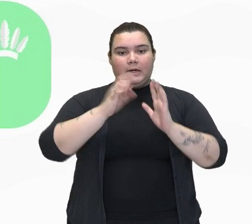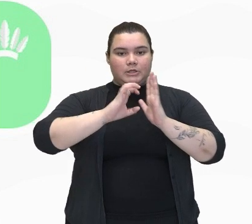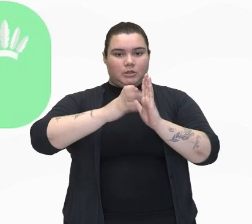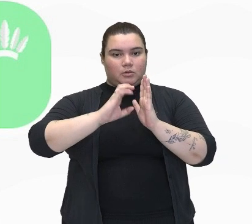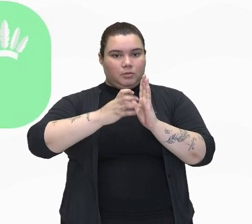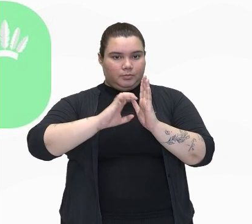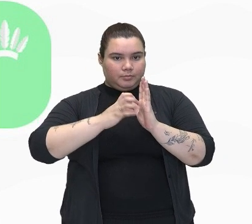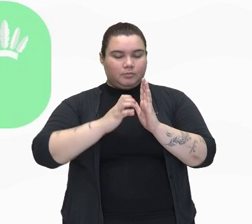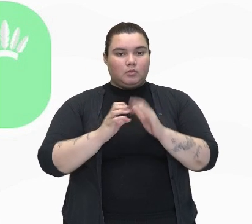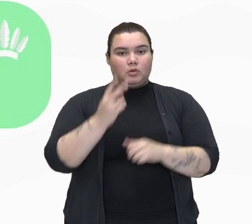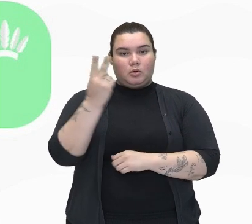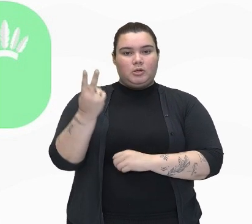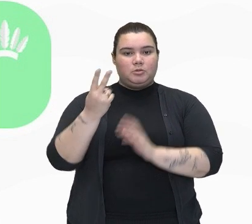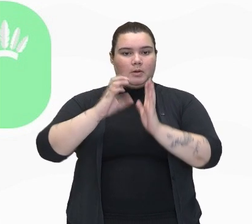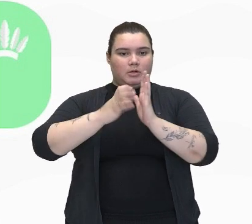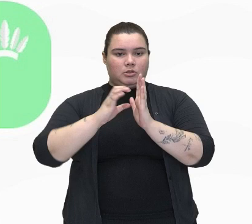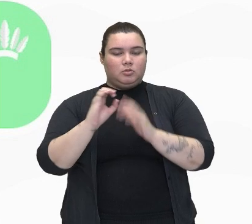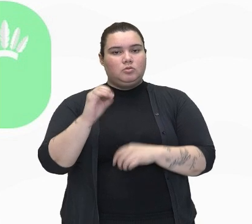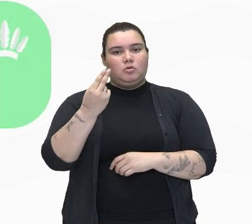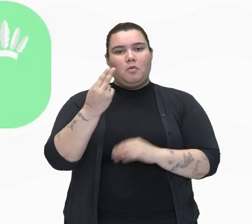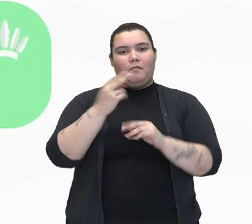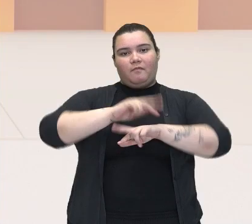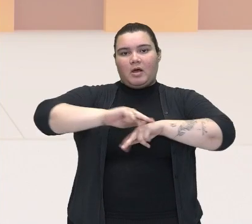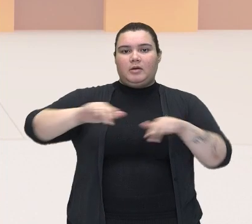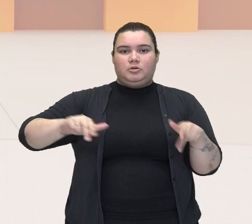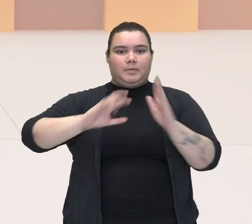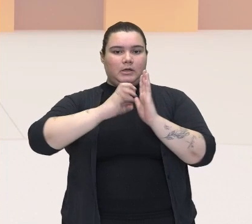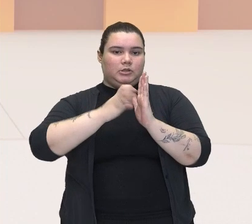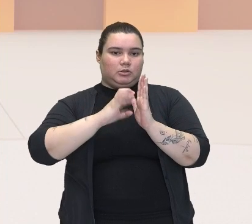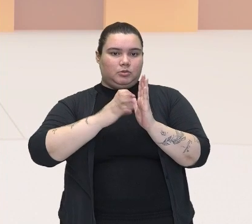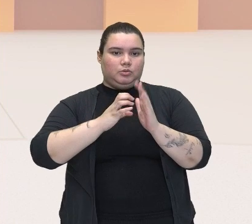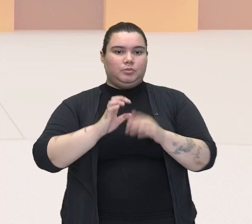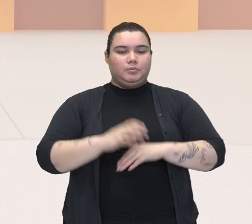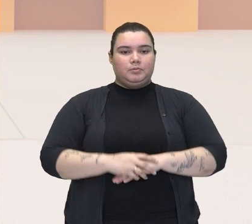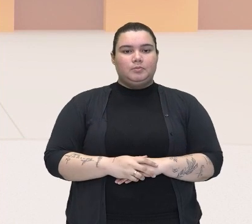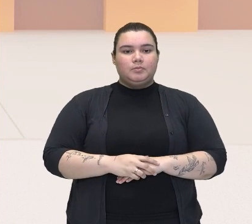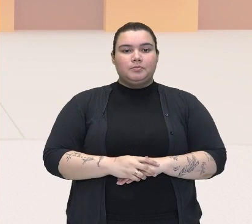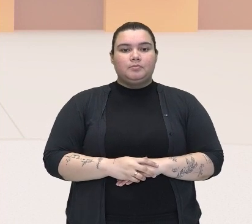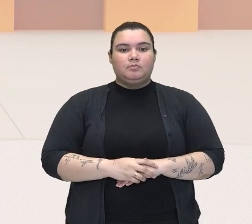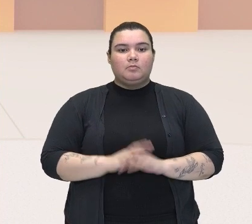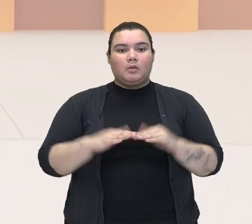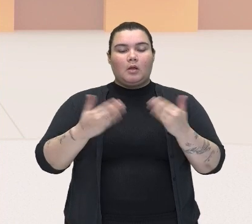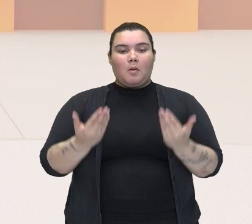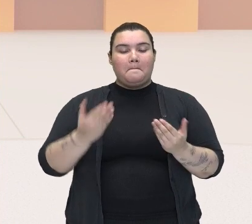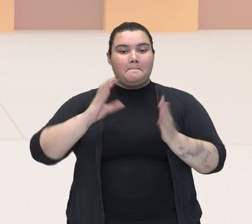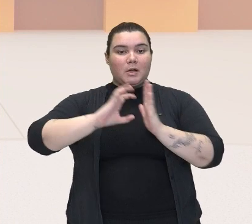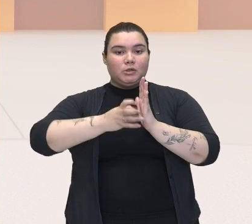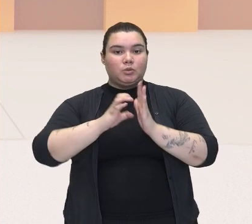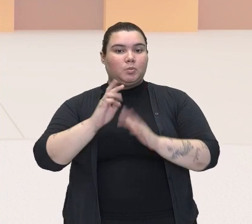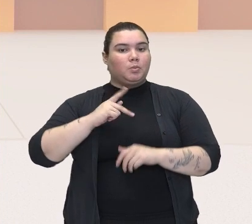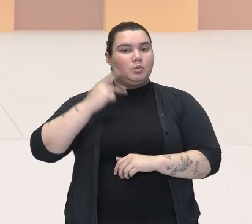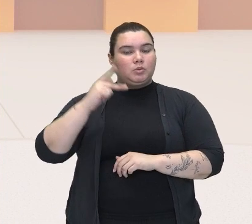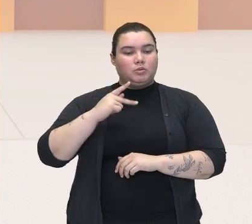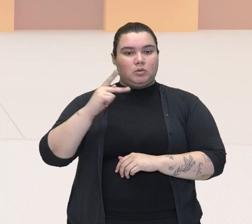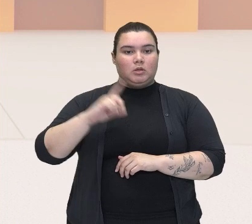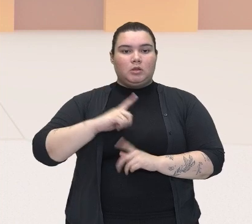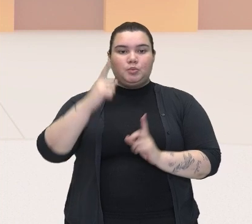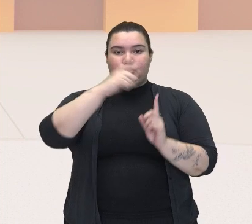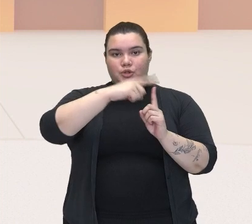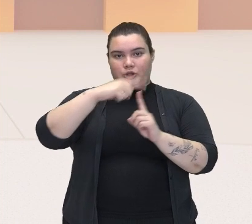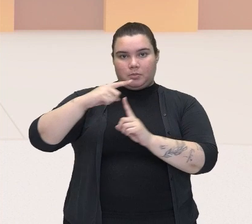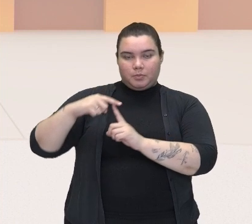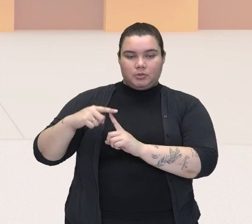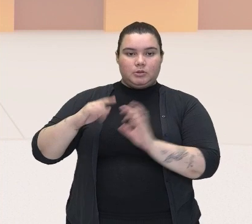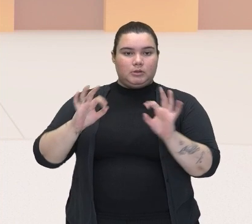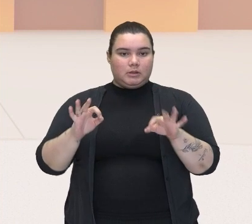monopartidários, bipartidários ou multipartidários. Como nós falamos, os partidos políticos têm as suas tipologias,